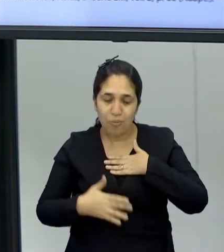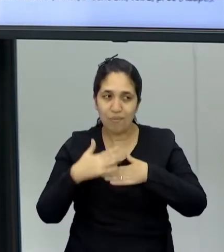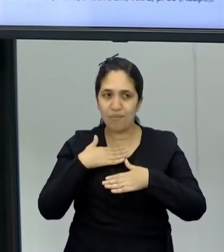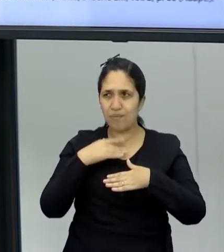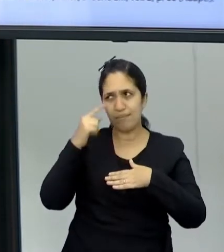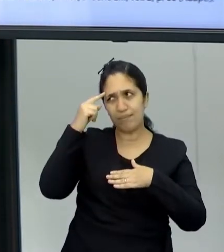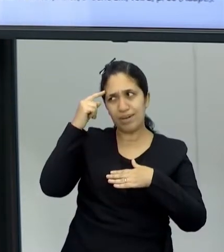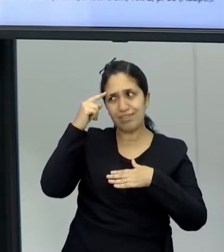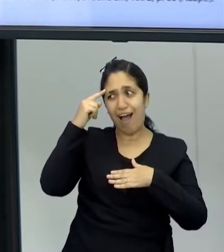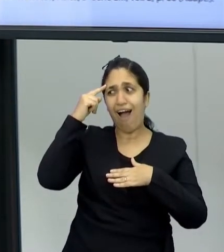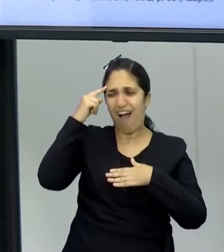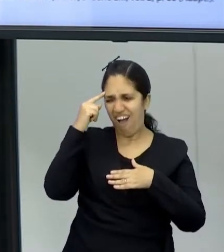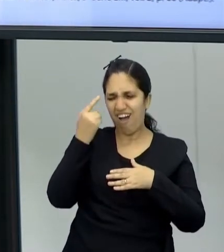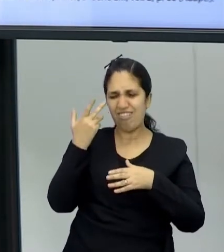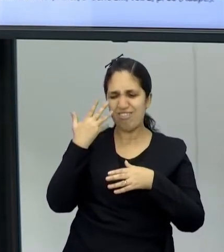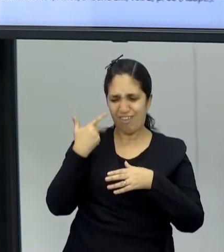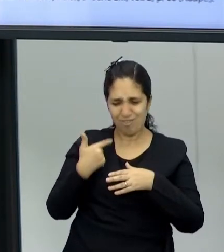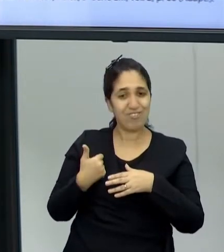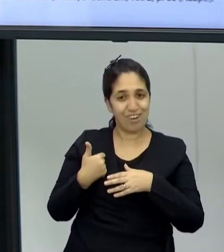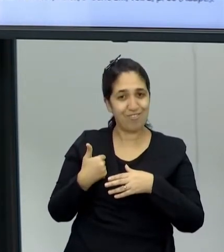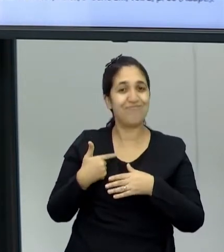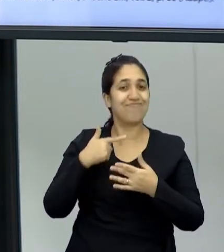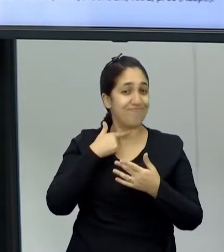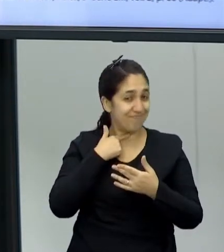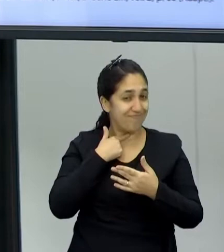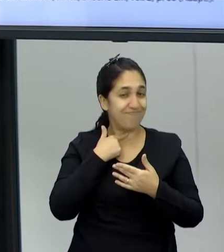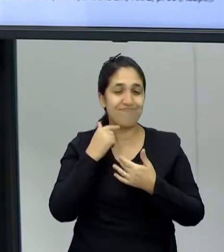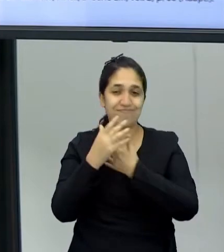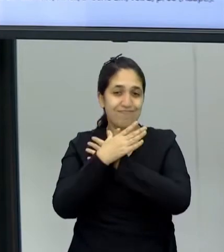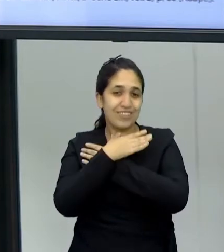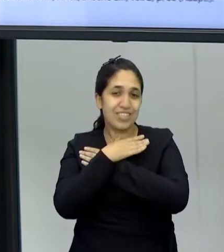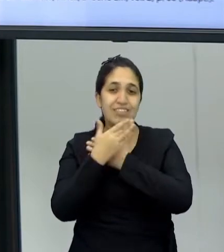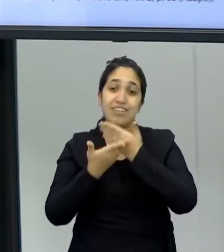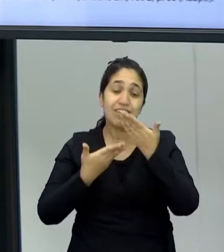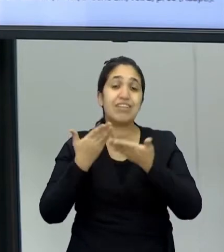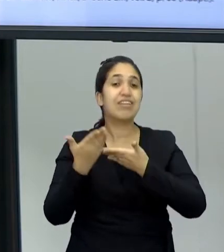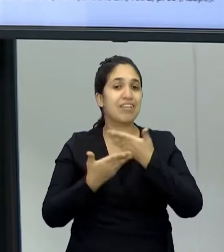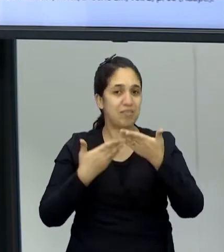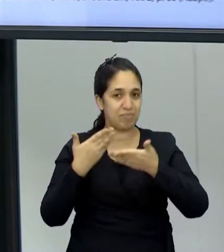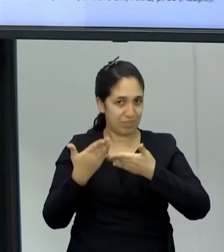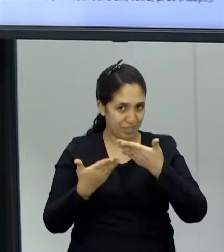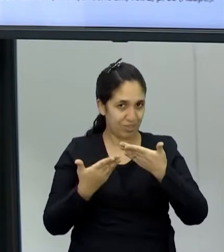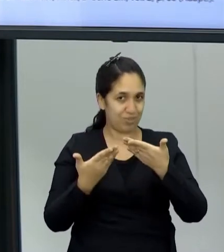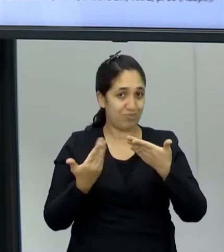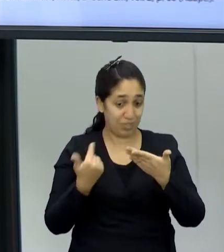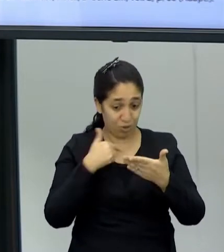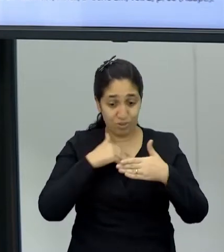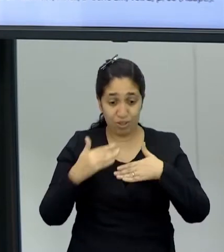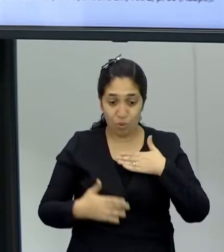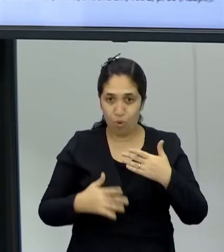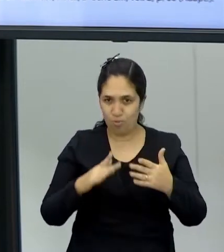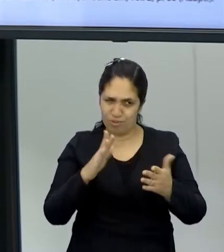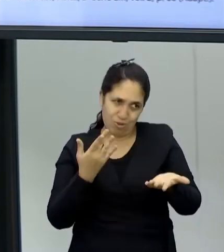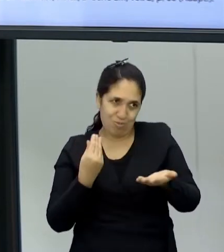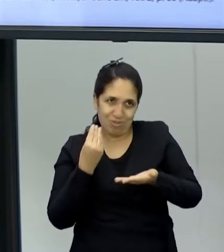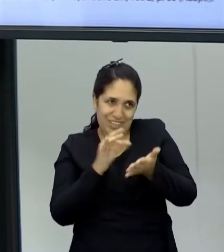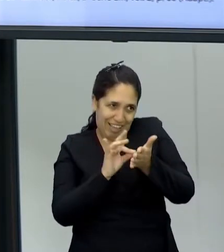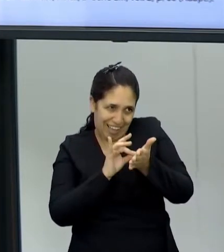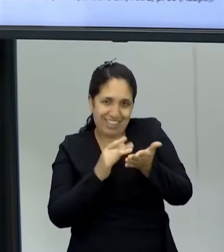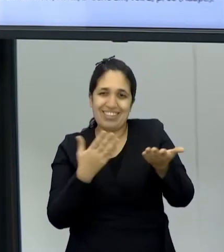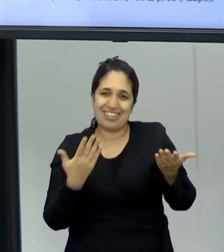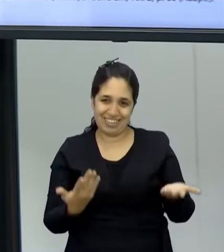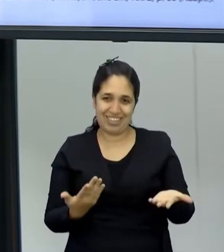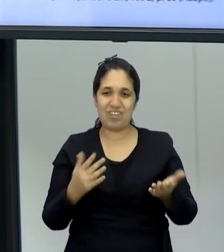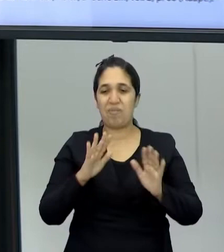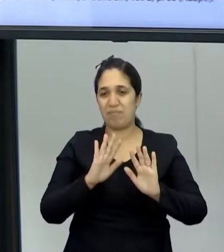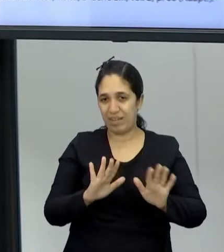corpo trabalha, né, em função desse tratamento. Quer dizer, o seu corpo está sendo enganado, as células do seu corpo se